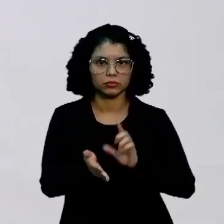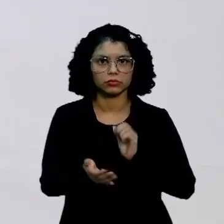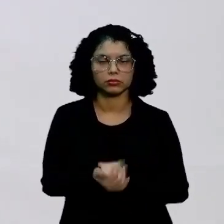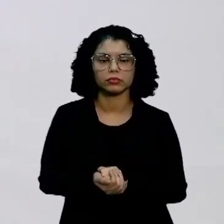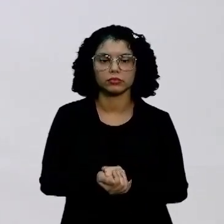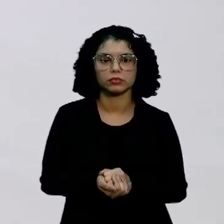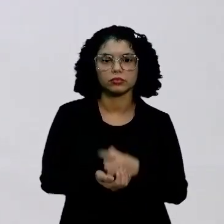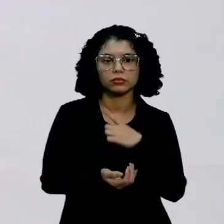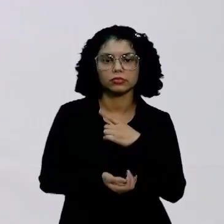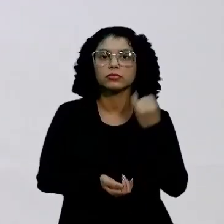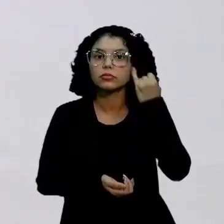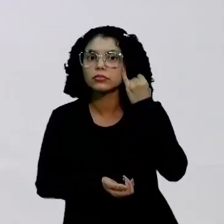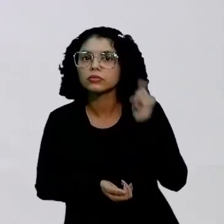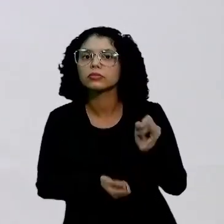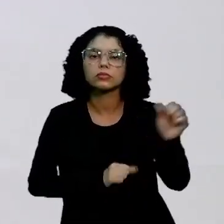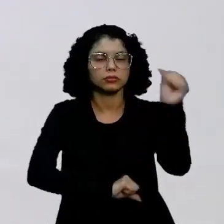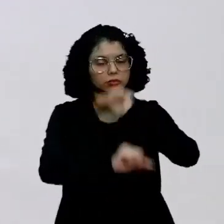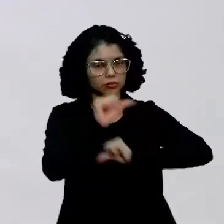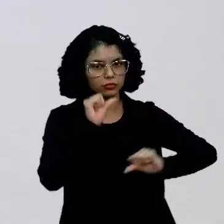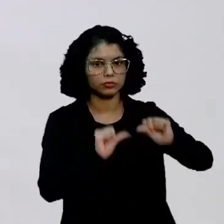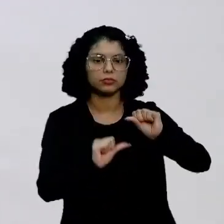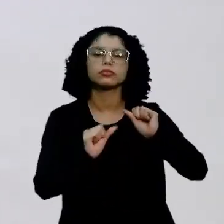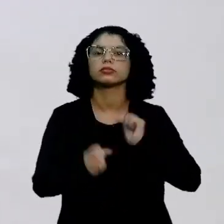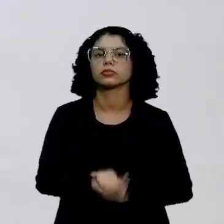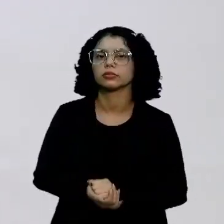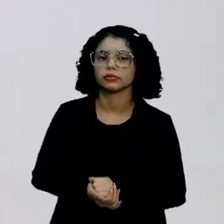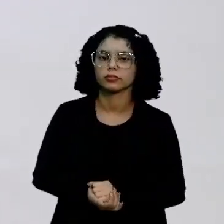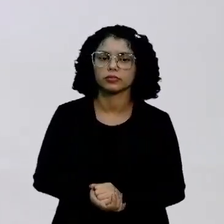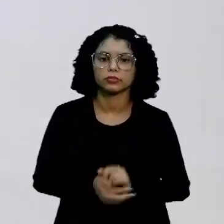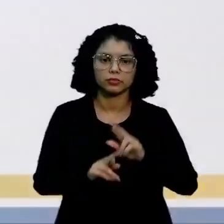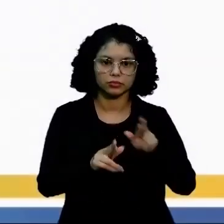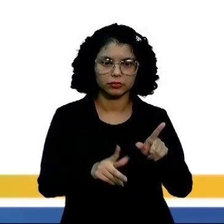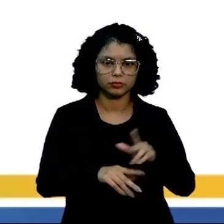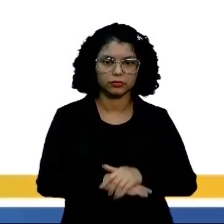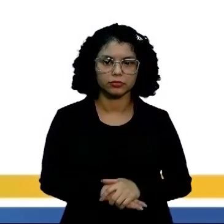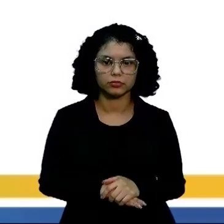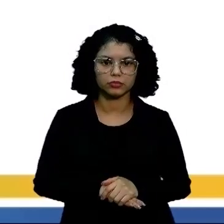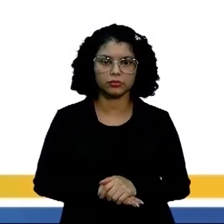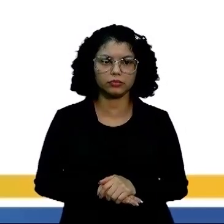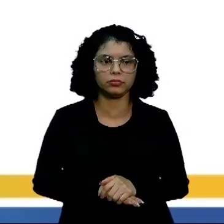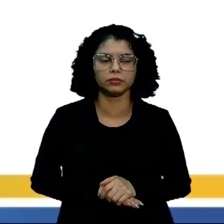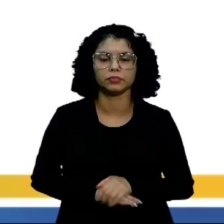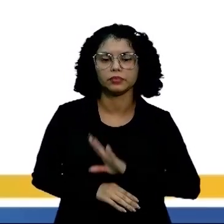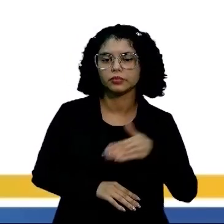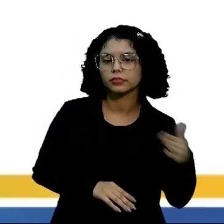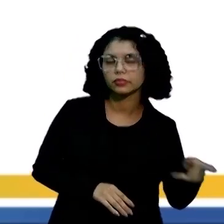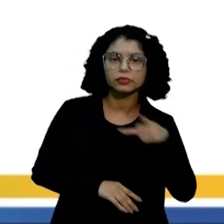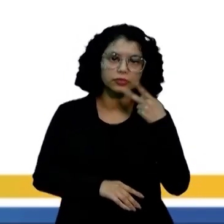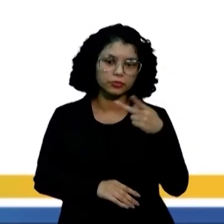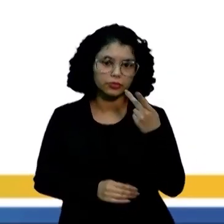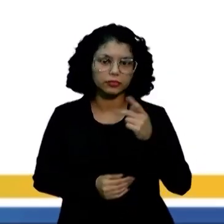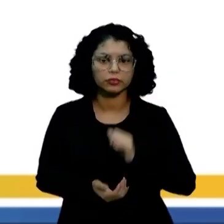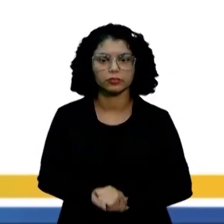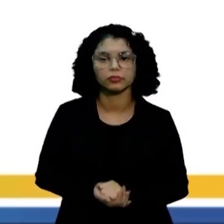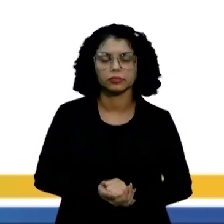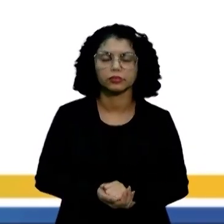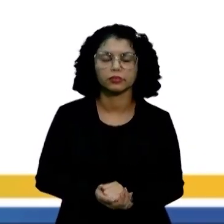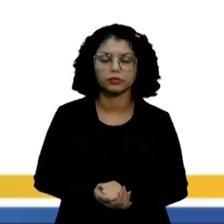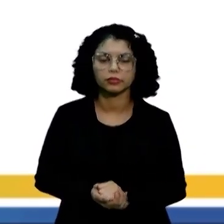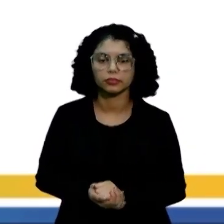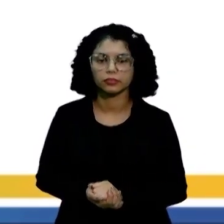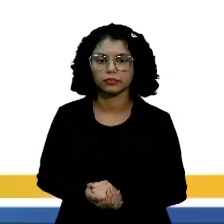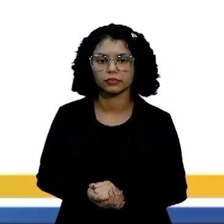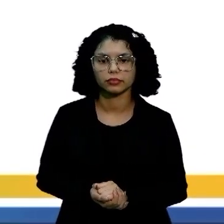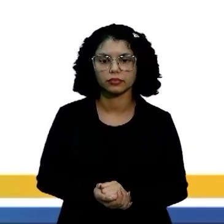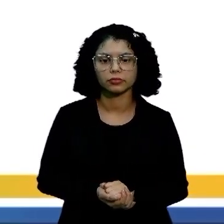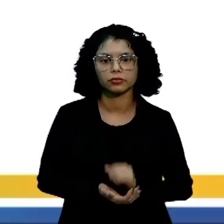Eu tenho ideias opostas, ideias diferentes, tá? Então, quando a gente fala aí